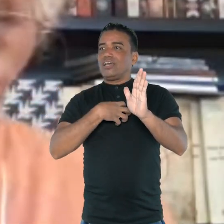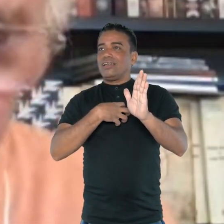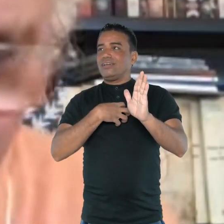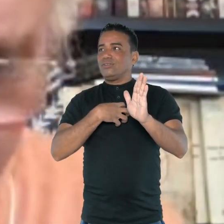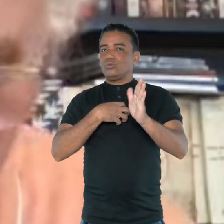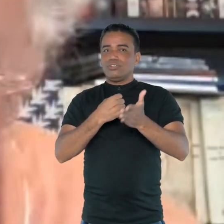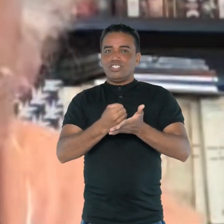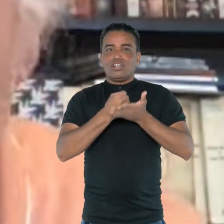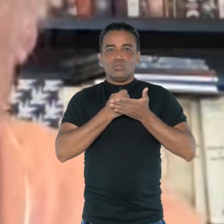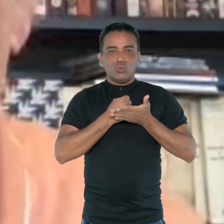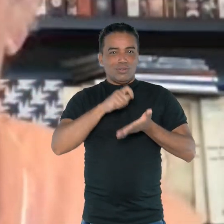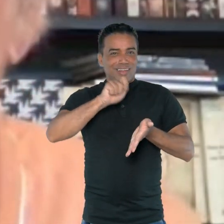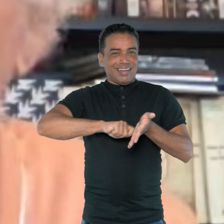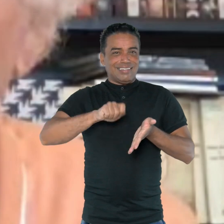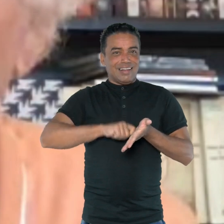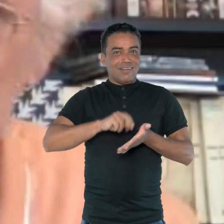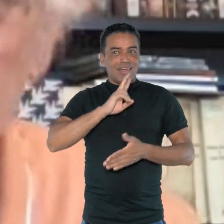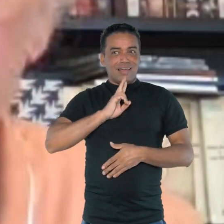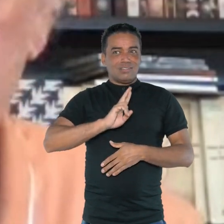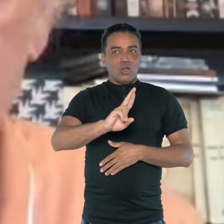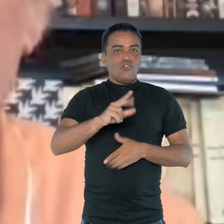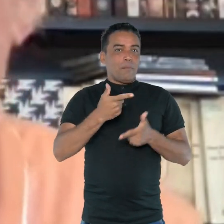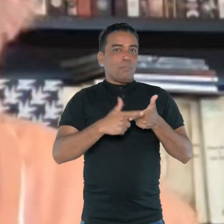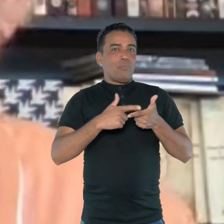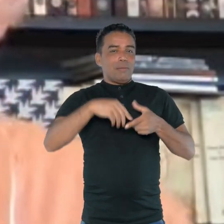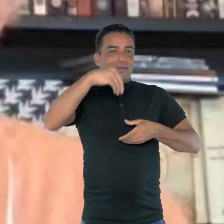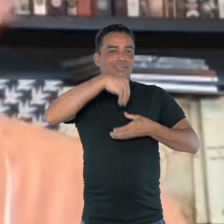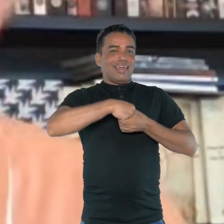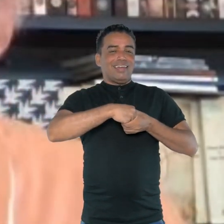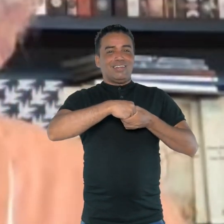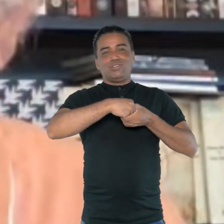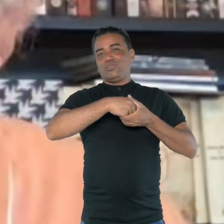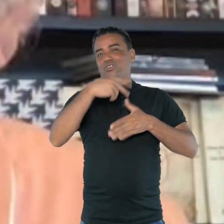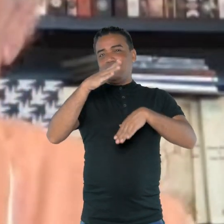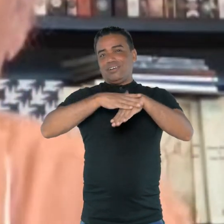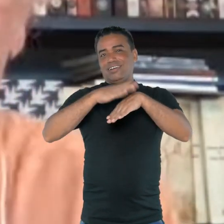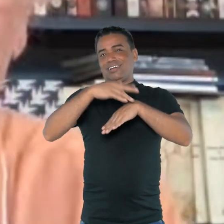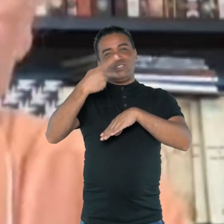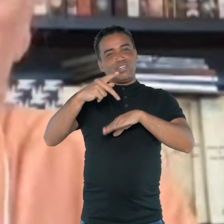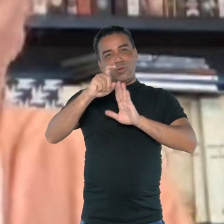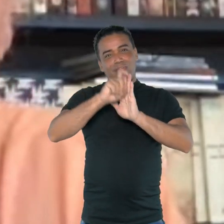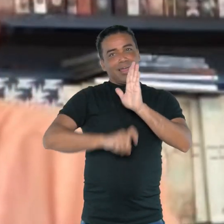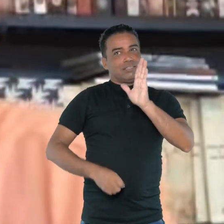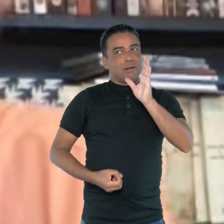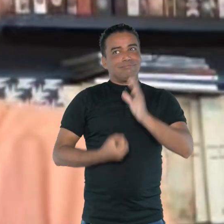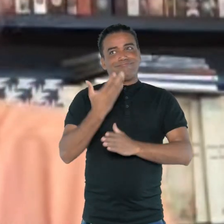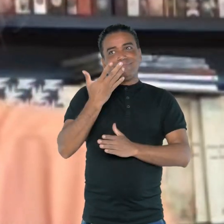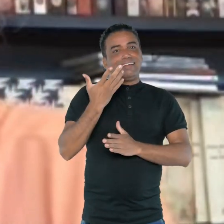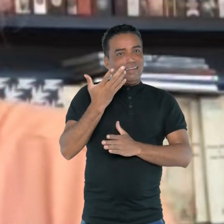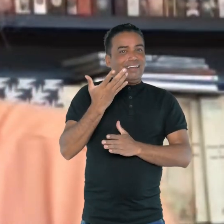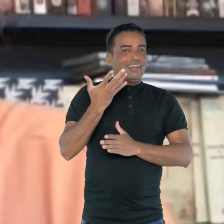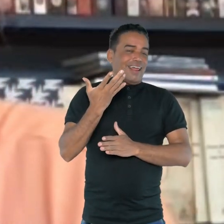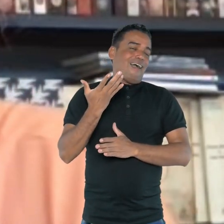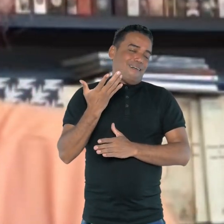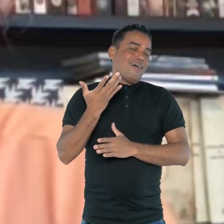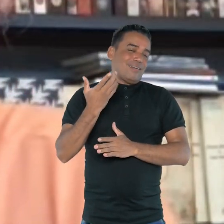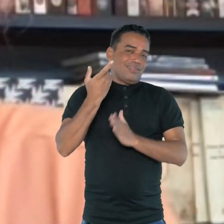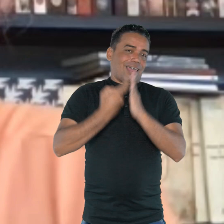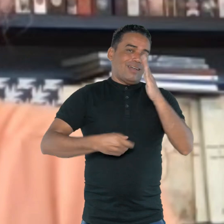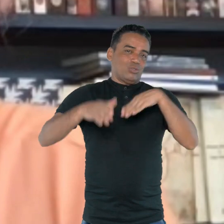que resolve uma questão que está te pegando para você construir bem o seu